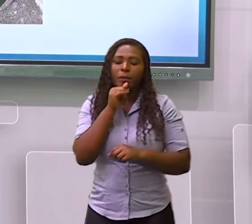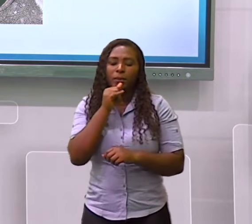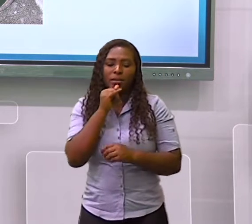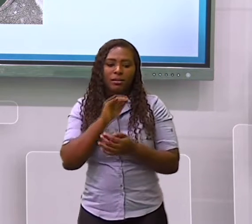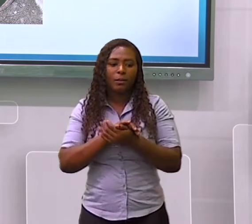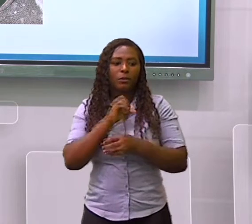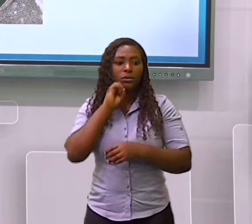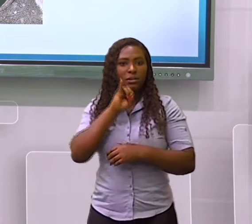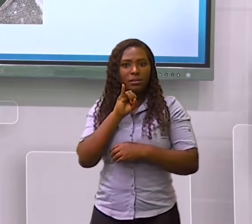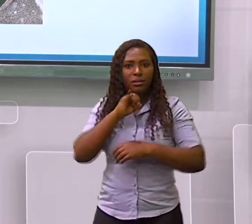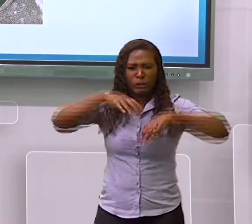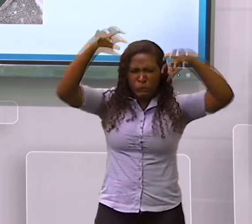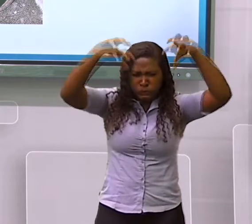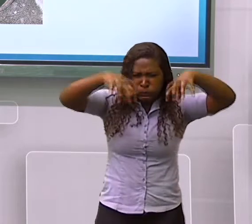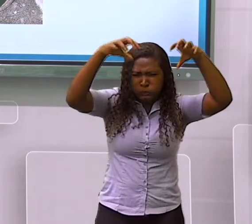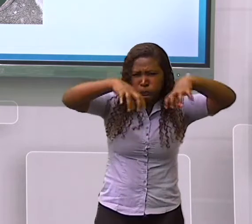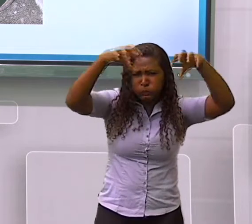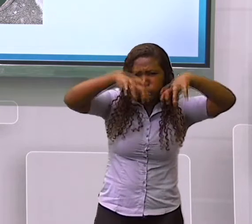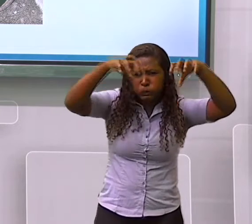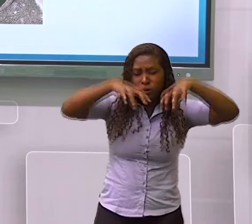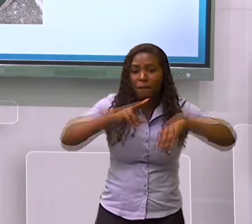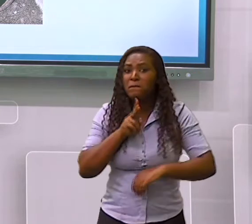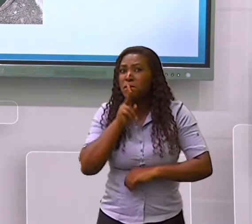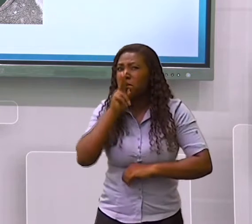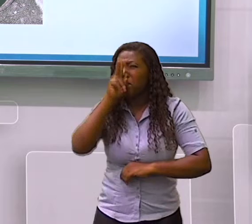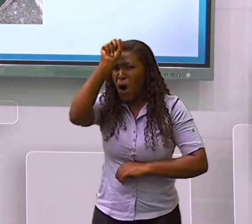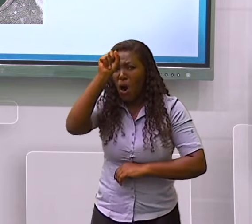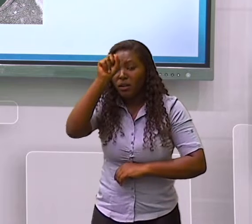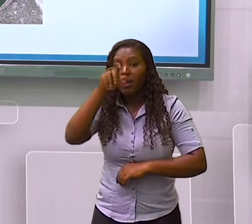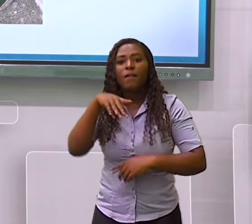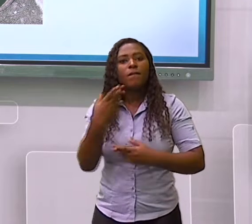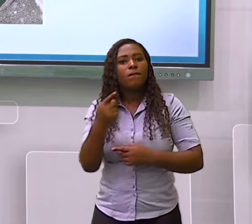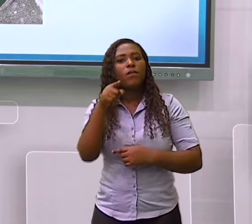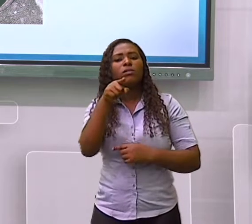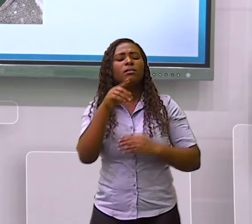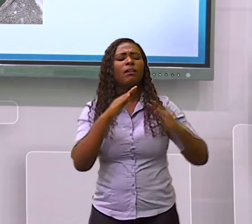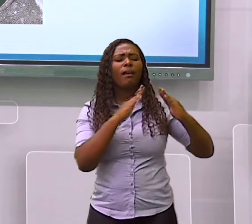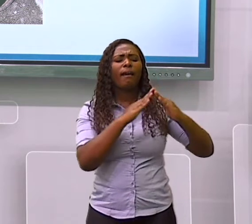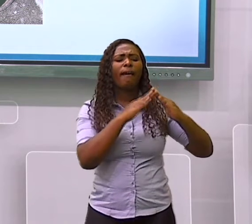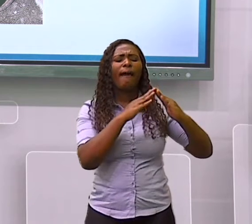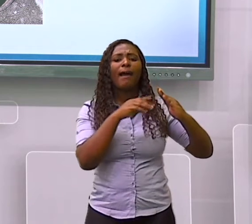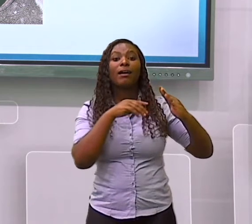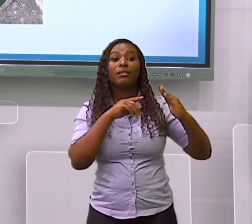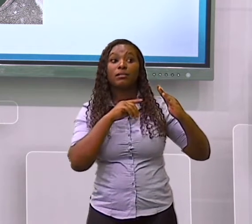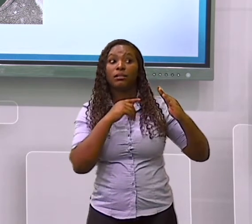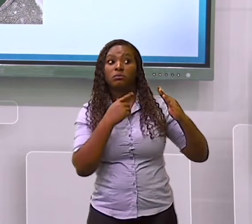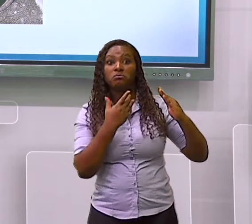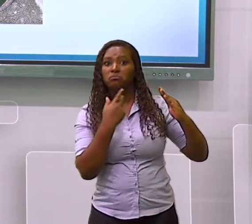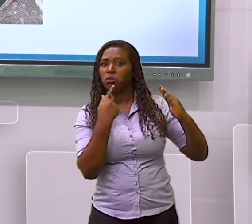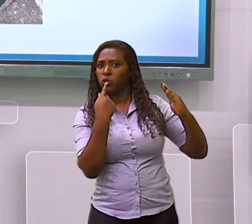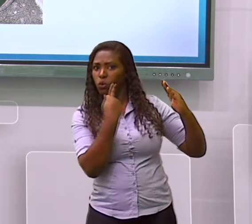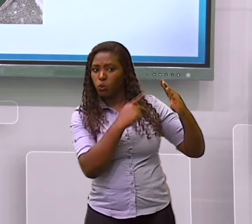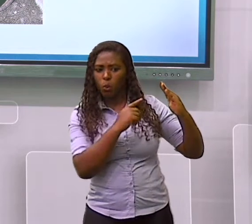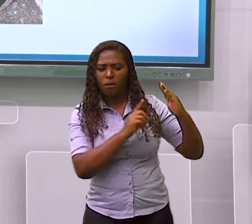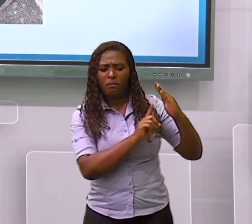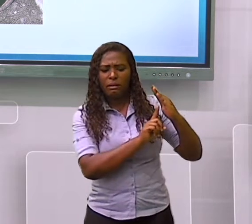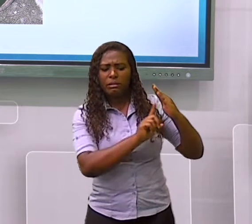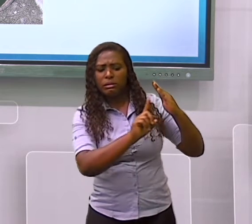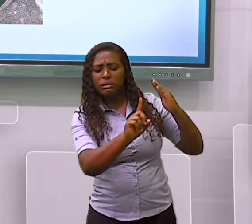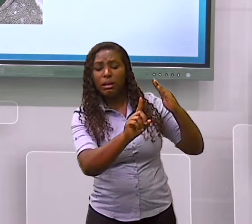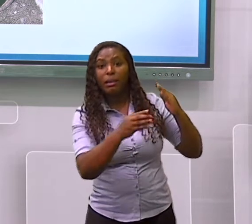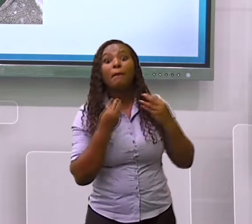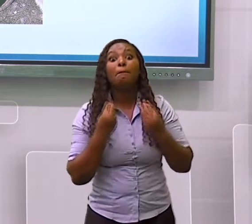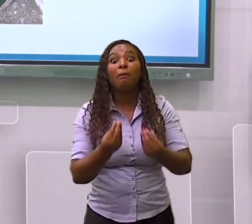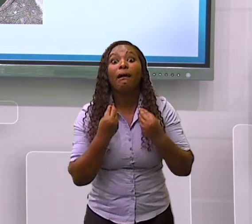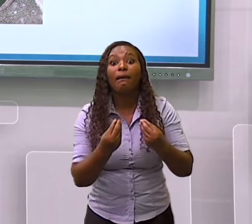isso? Então, quando se tem uma chuva muito intensa, acontece várias